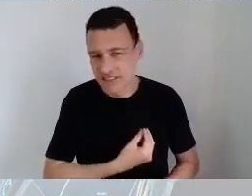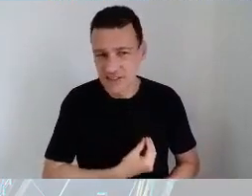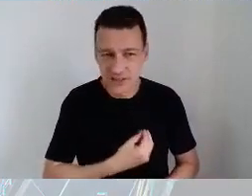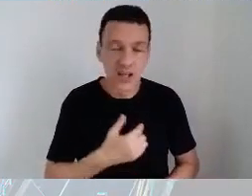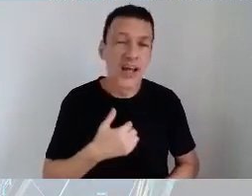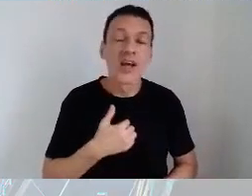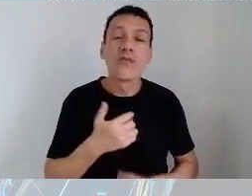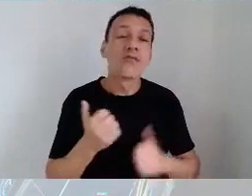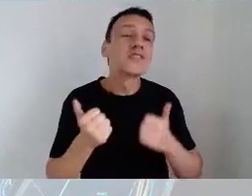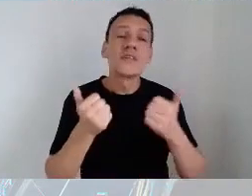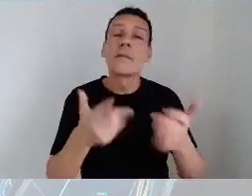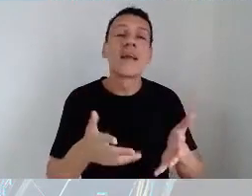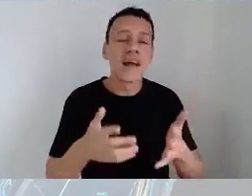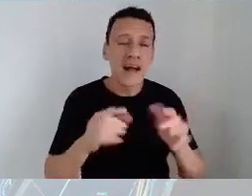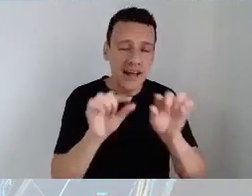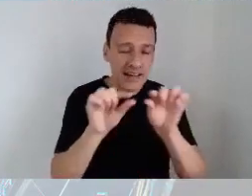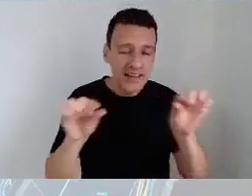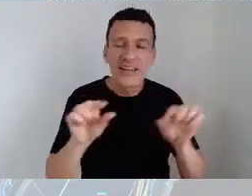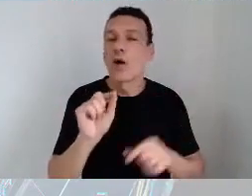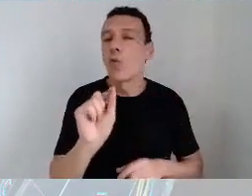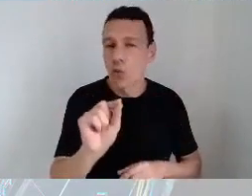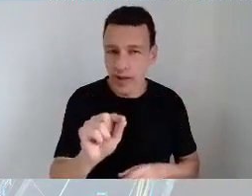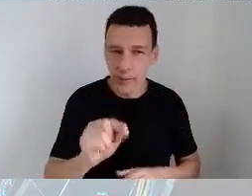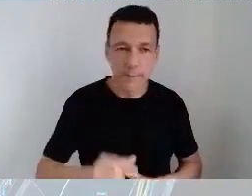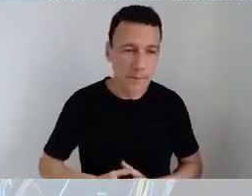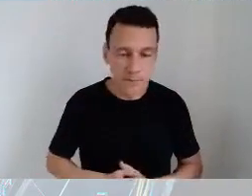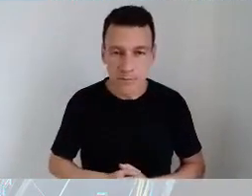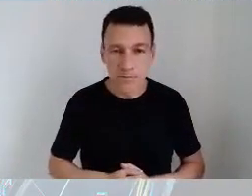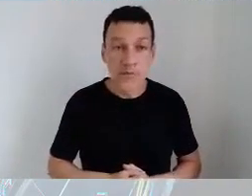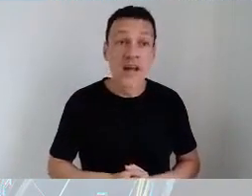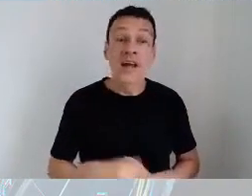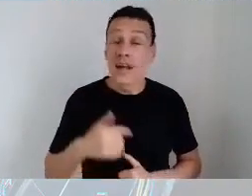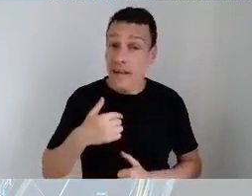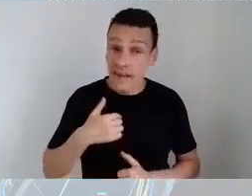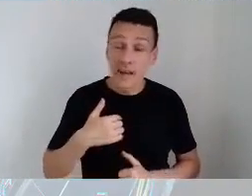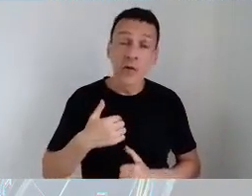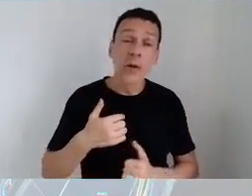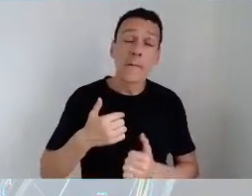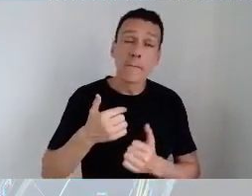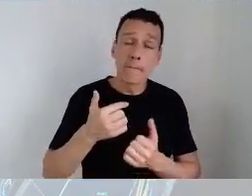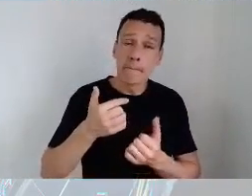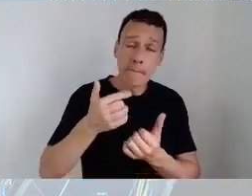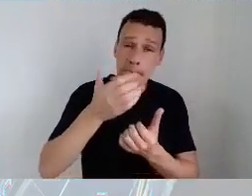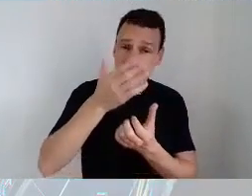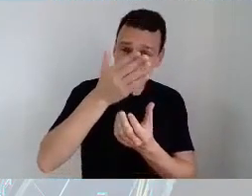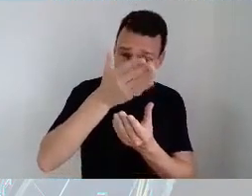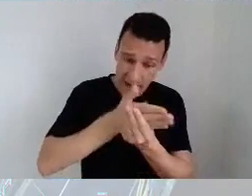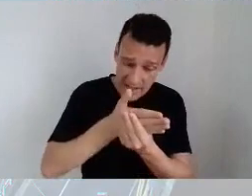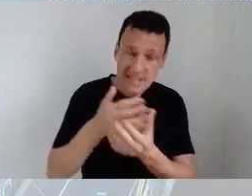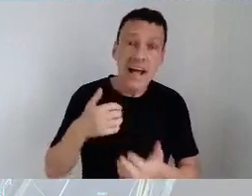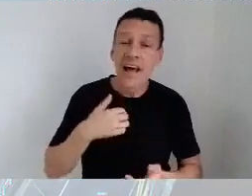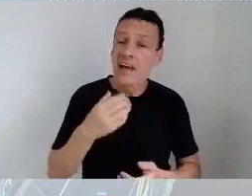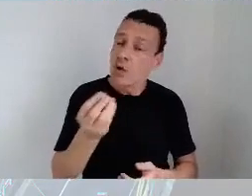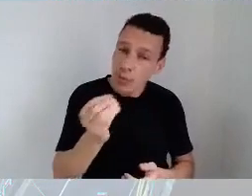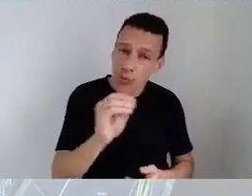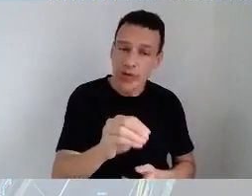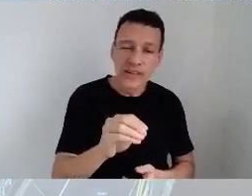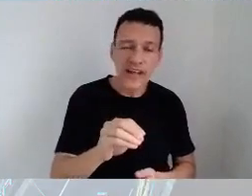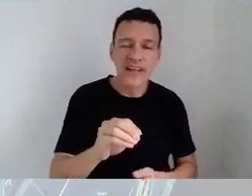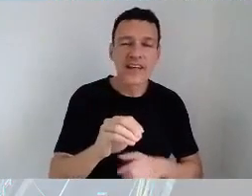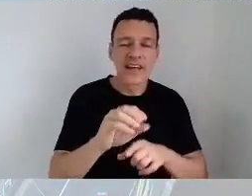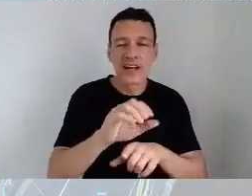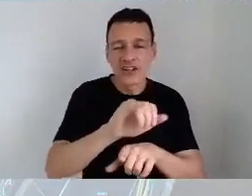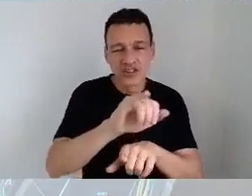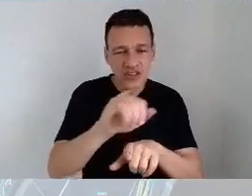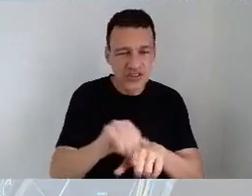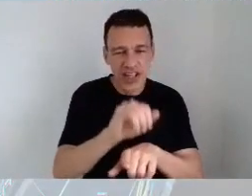comando. Eu estou dentro da pasta onde eu instalei o JMeter. O JMeter é muito simples de instalar, como o Rafael